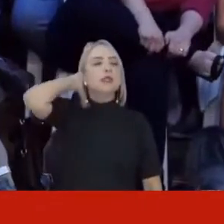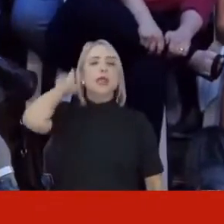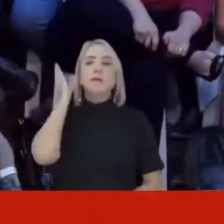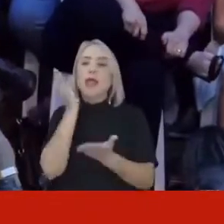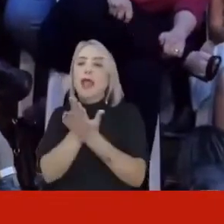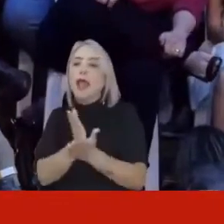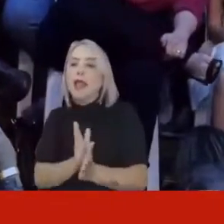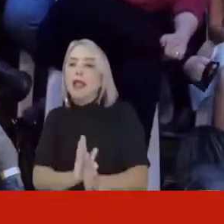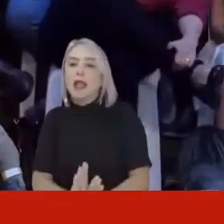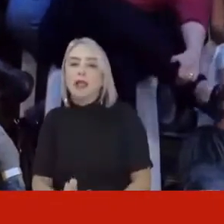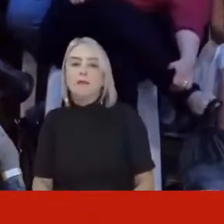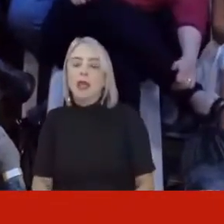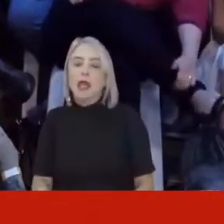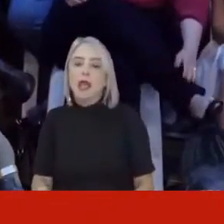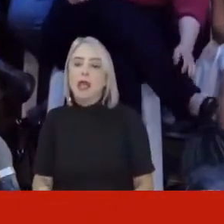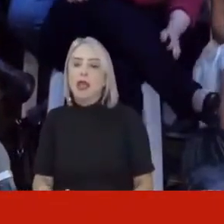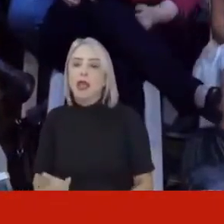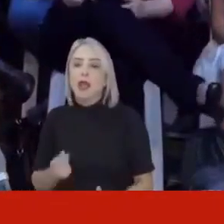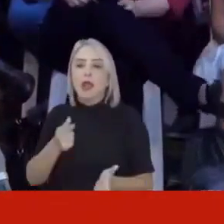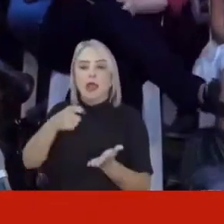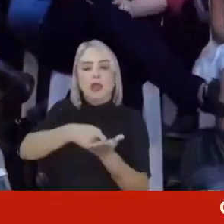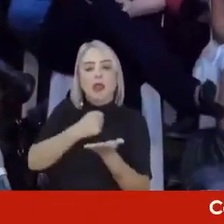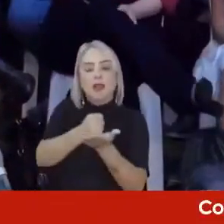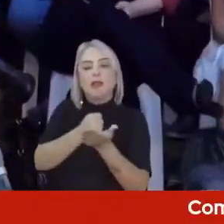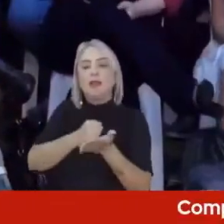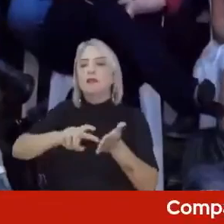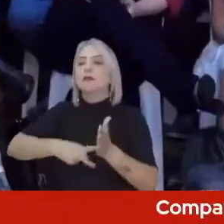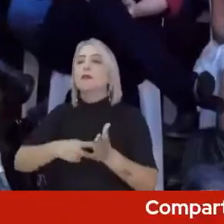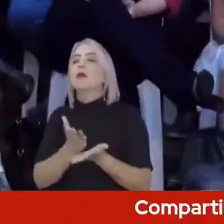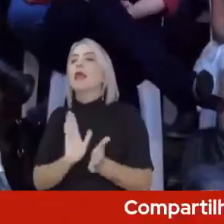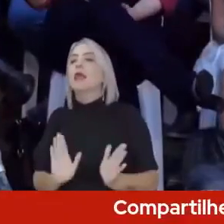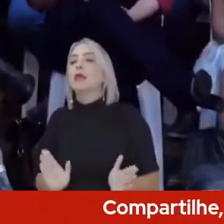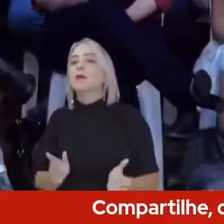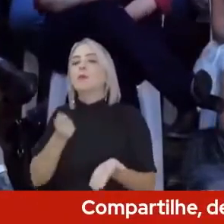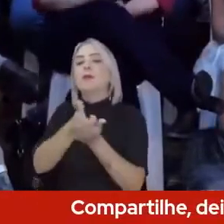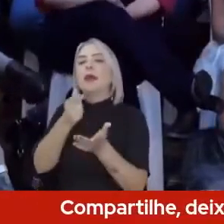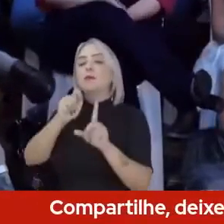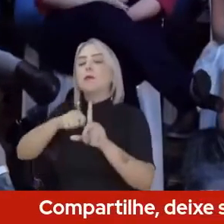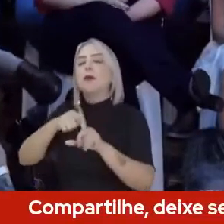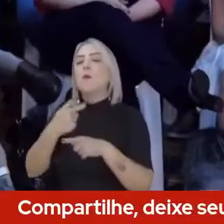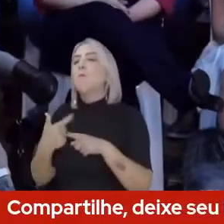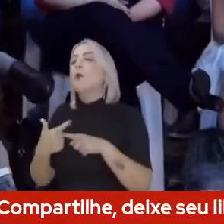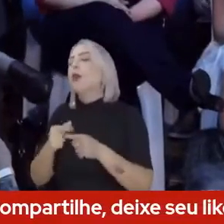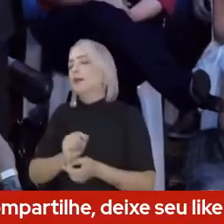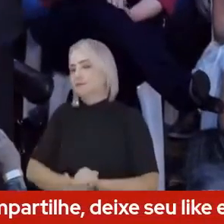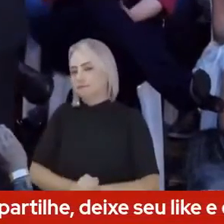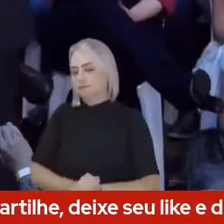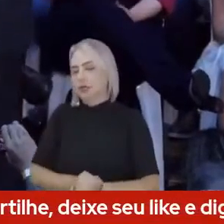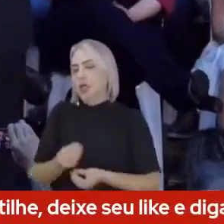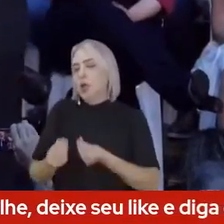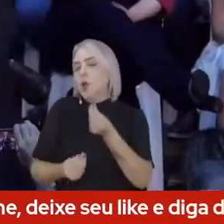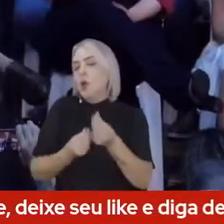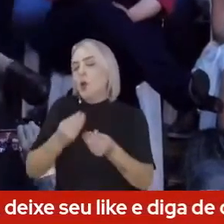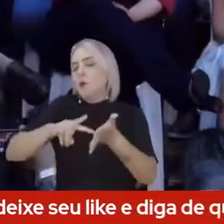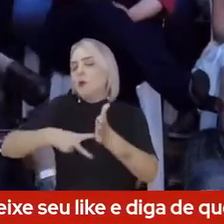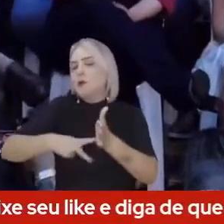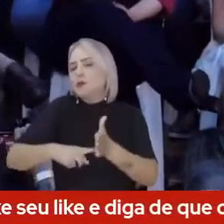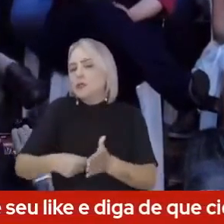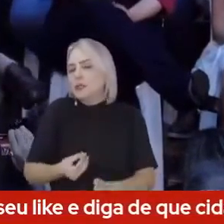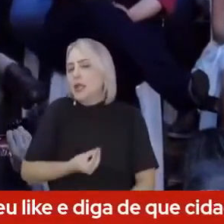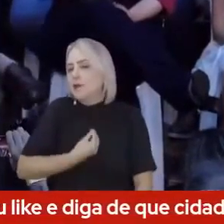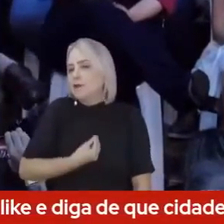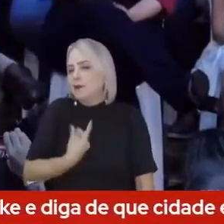com a contribuição assistencial do sindicato? Por quê? Como é que o sindicato vai viver se não